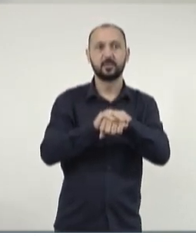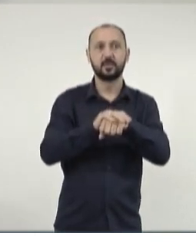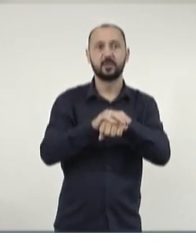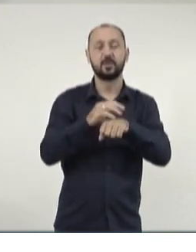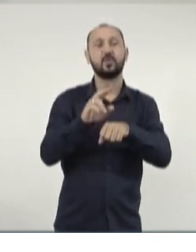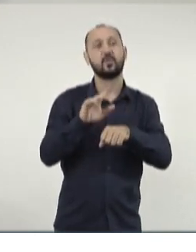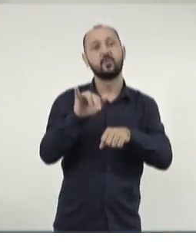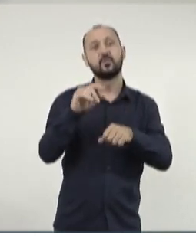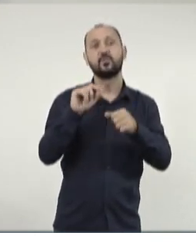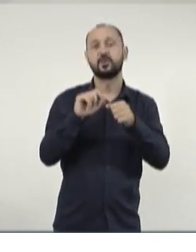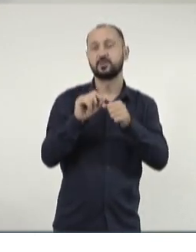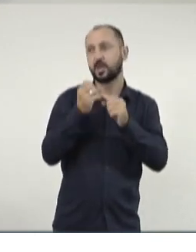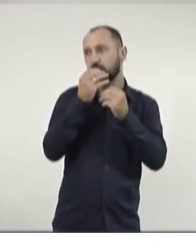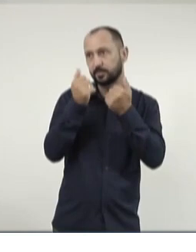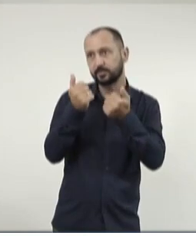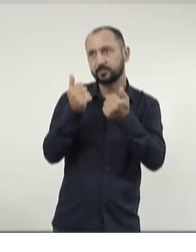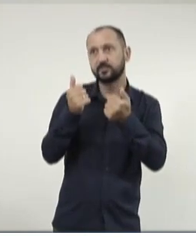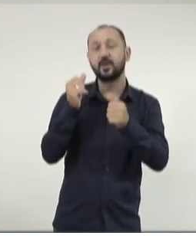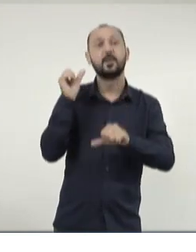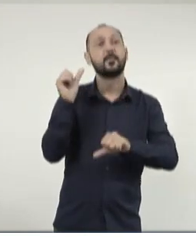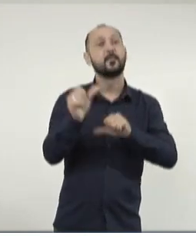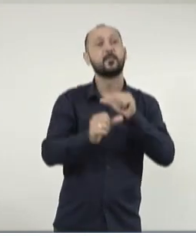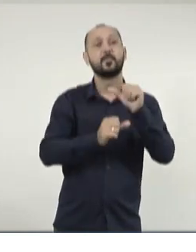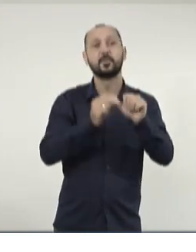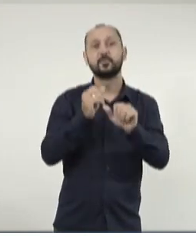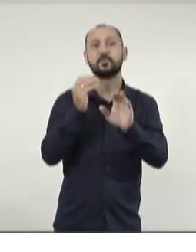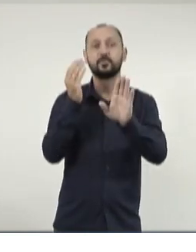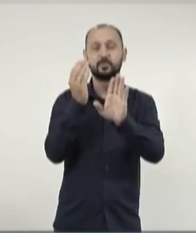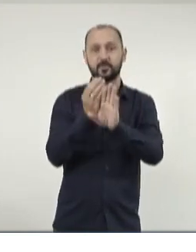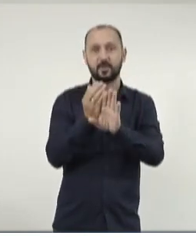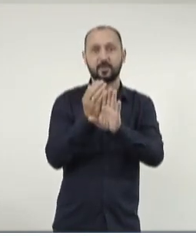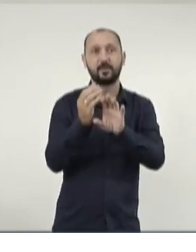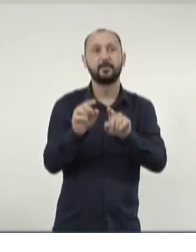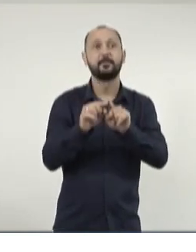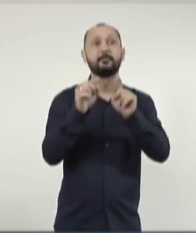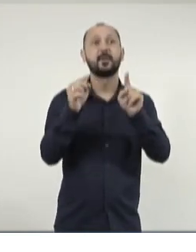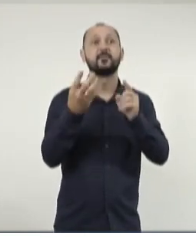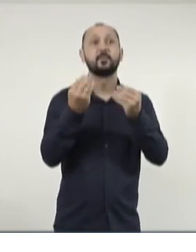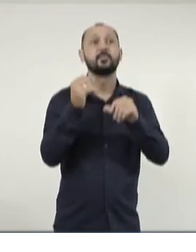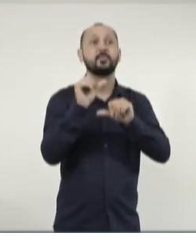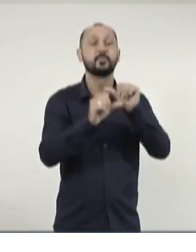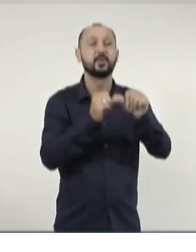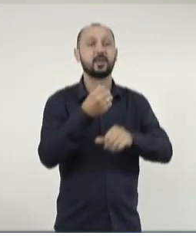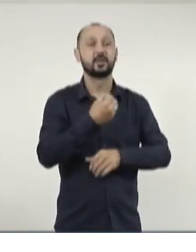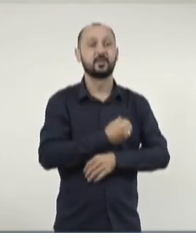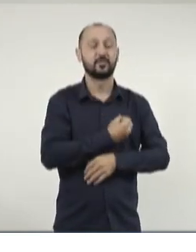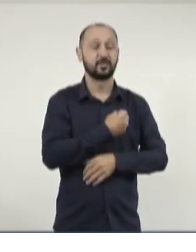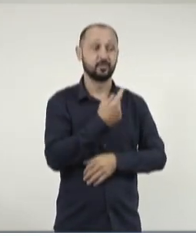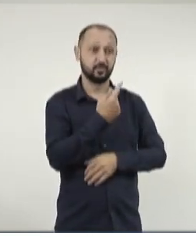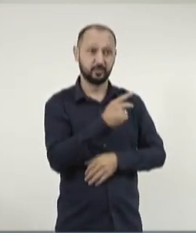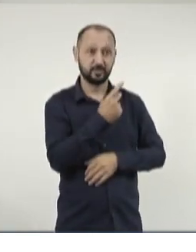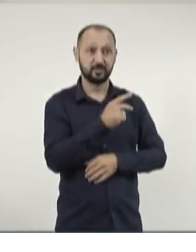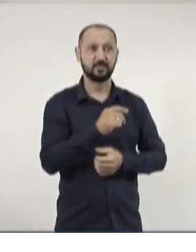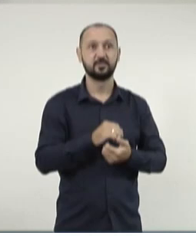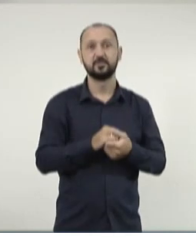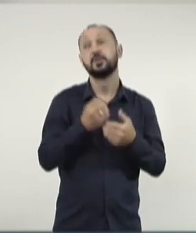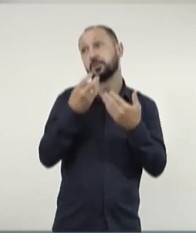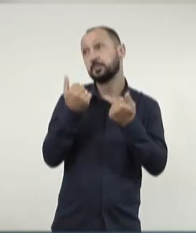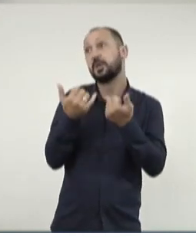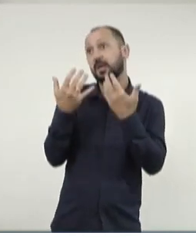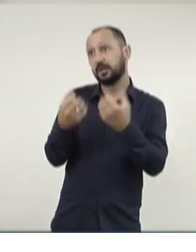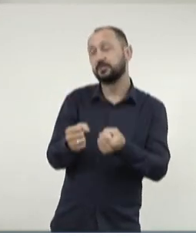assim. Falei, tá bom, não vai mudar o diagnóstico do seu pai, mas vai mudar muita coisa na vida de vocês. Falei, tá bom,